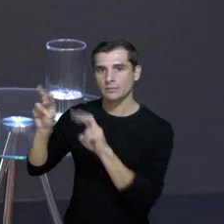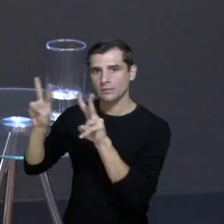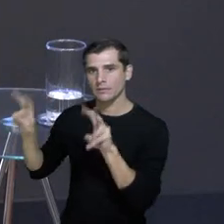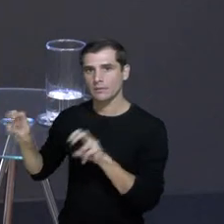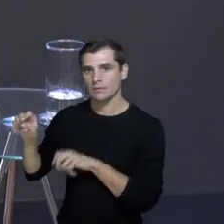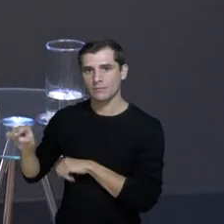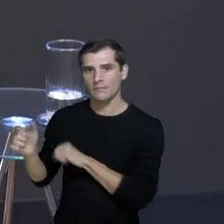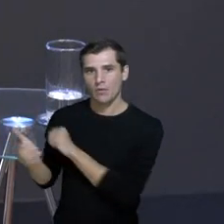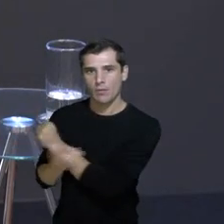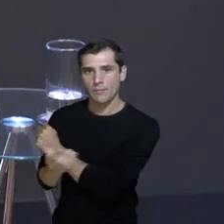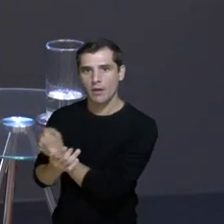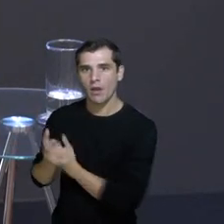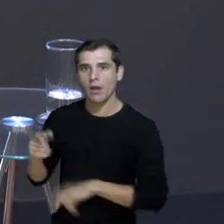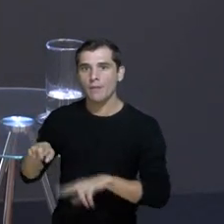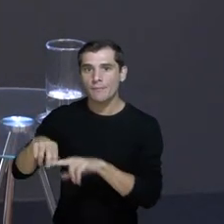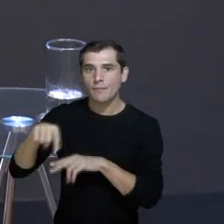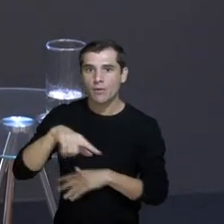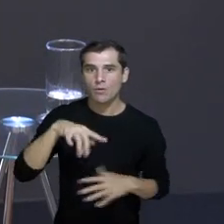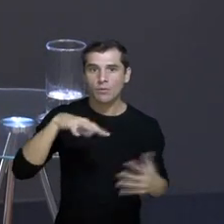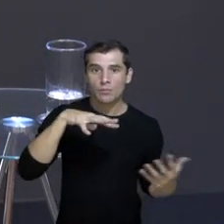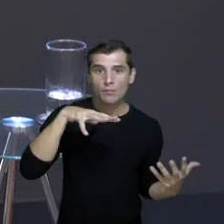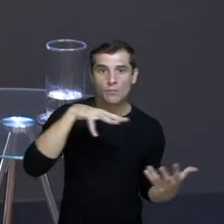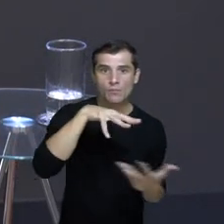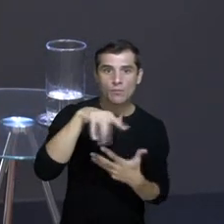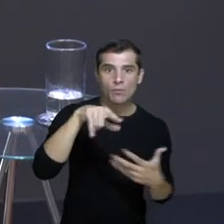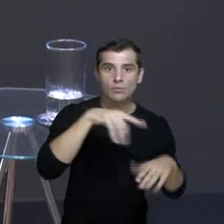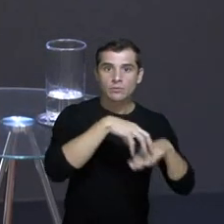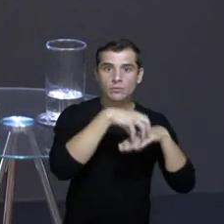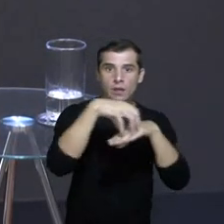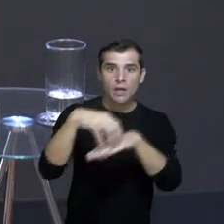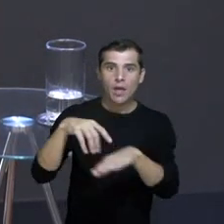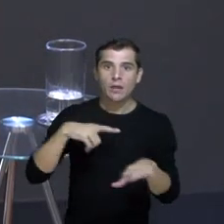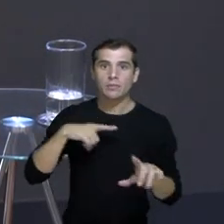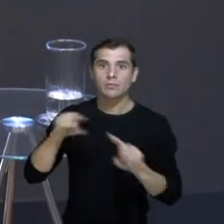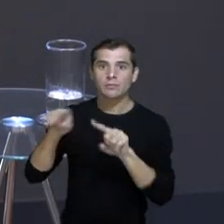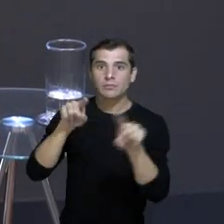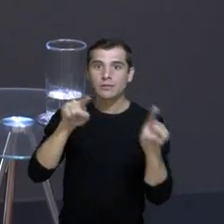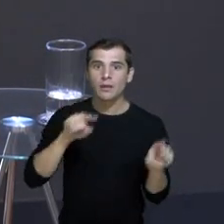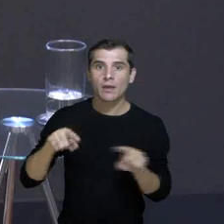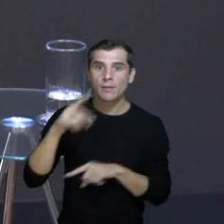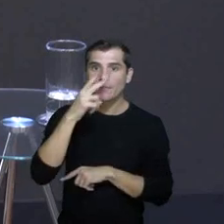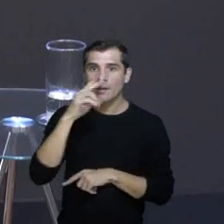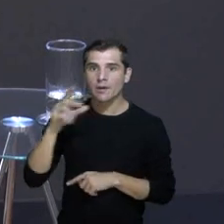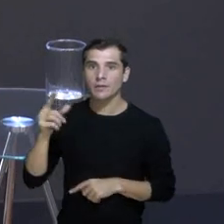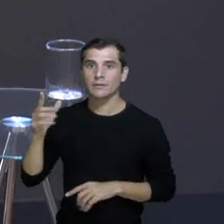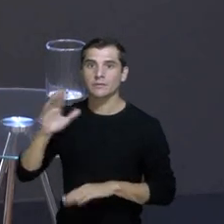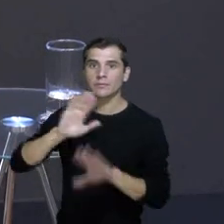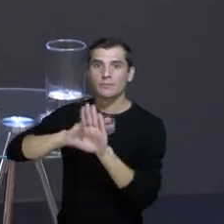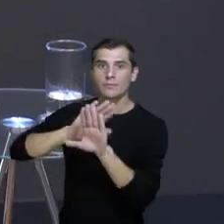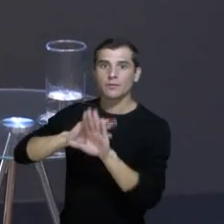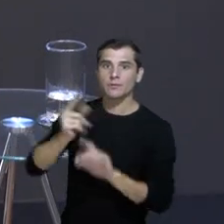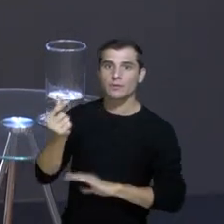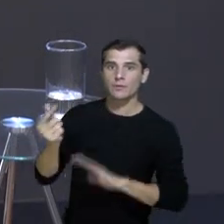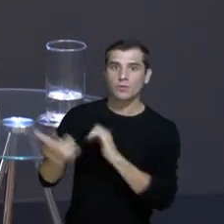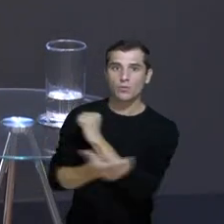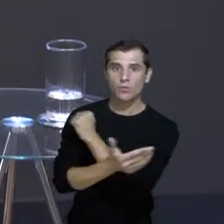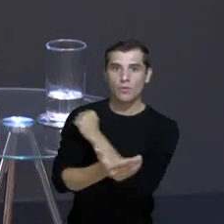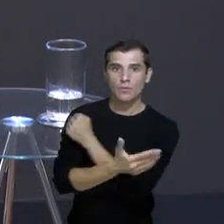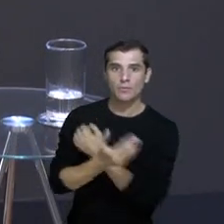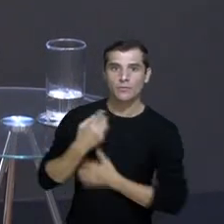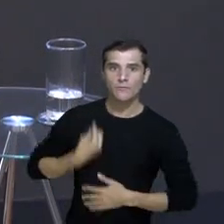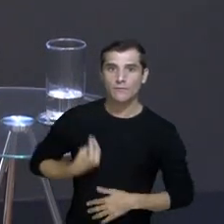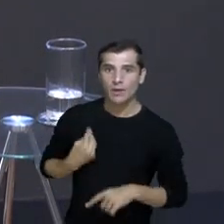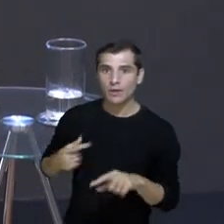carreguei nas costas a imagem de ser corrupto ao redor do planeta e ver nos olhos de outros